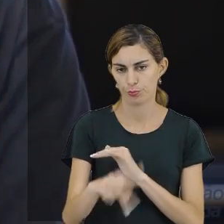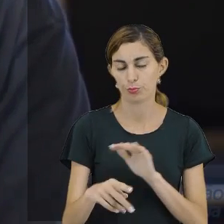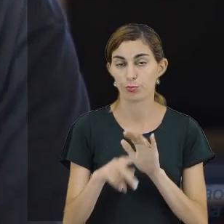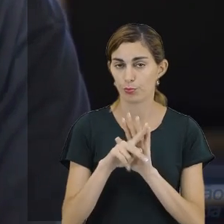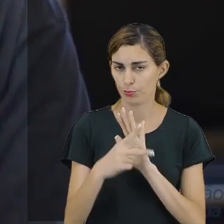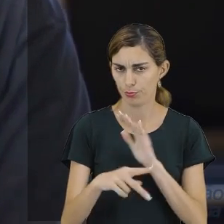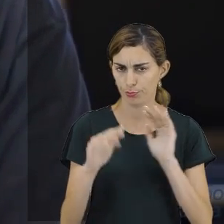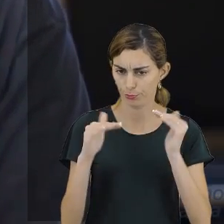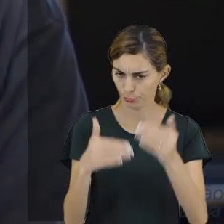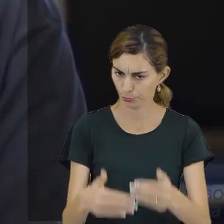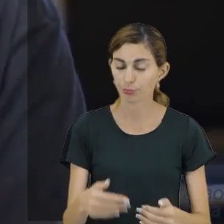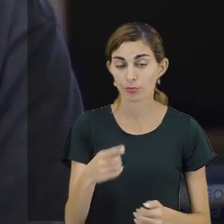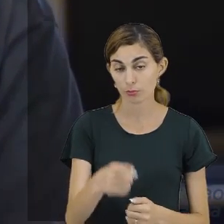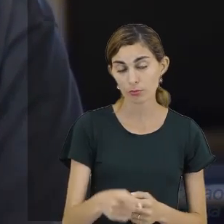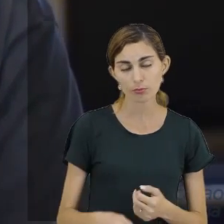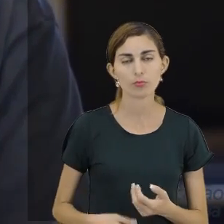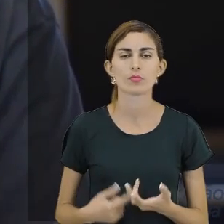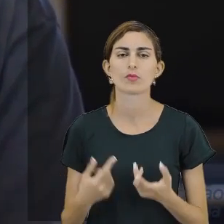específicos para